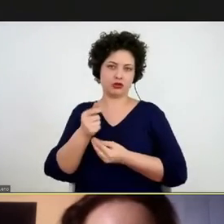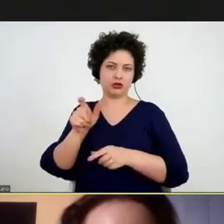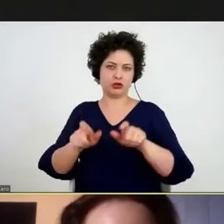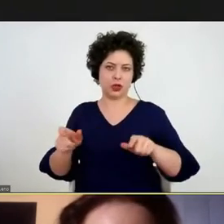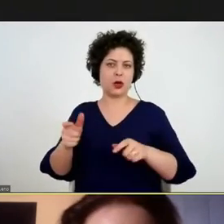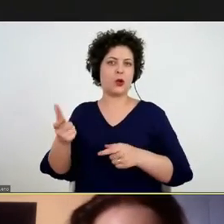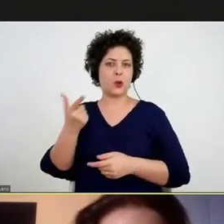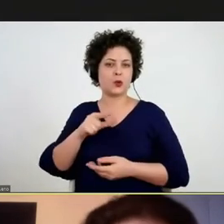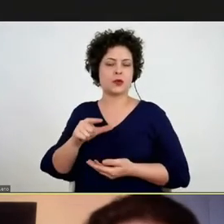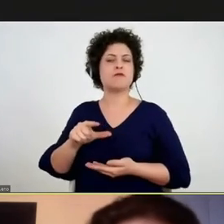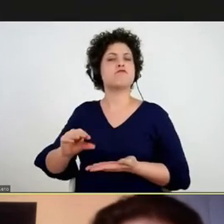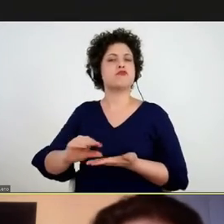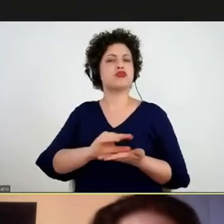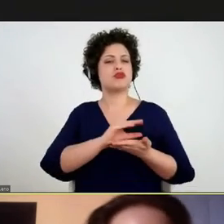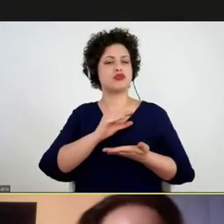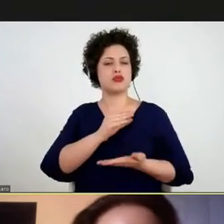Adriana, quer falar alguma coisa?